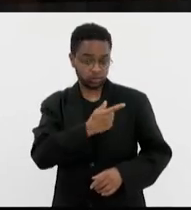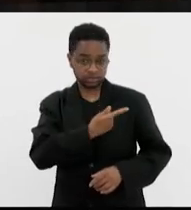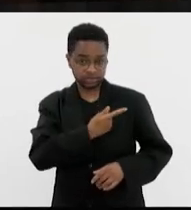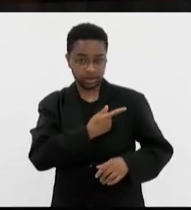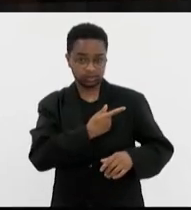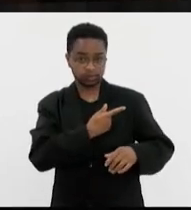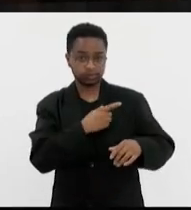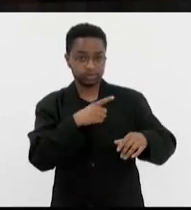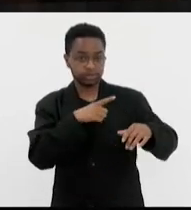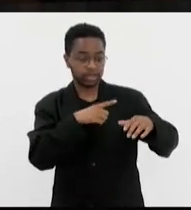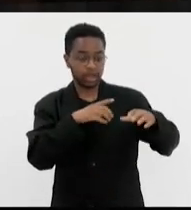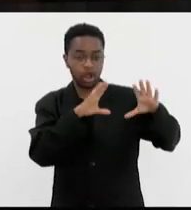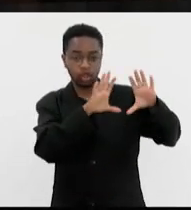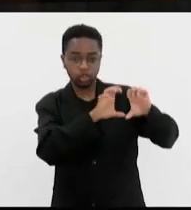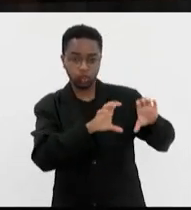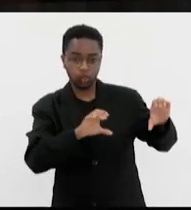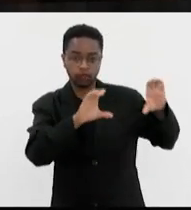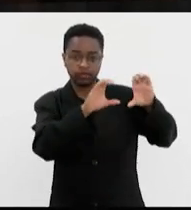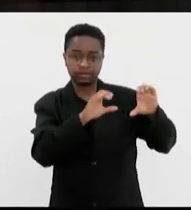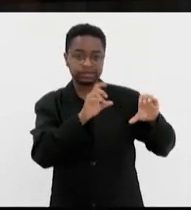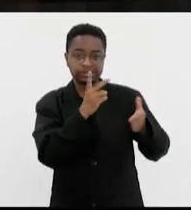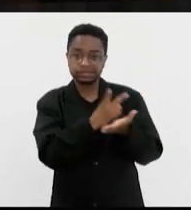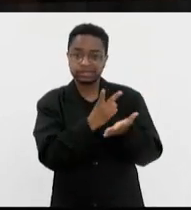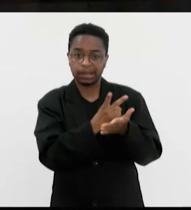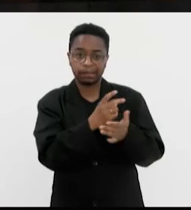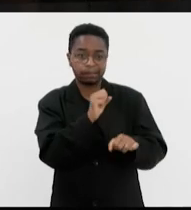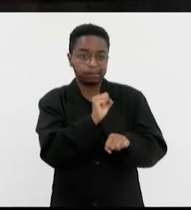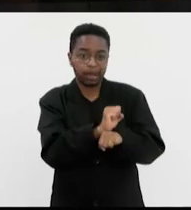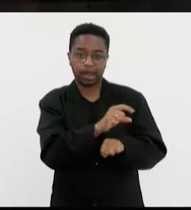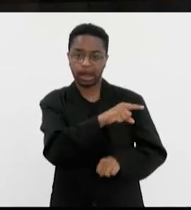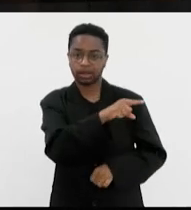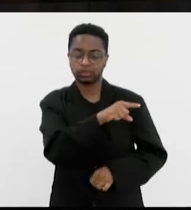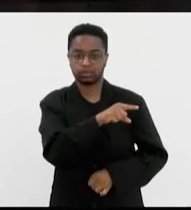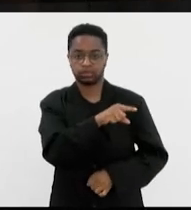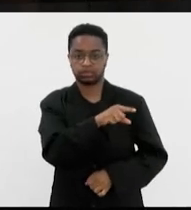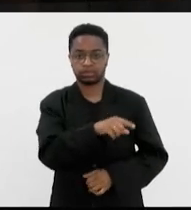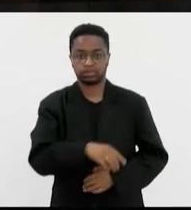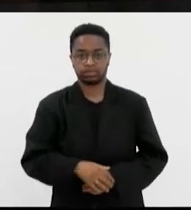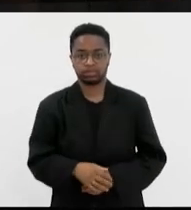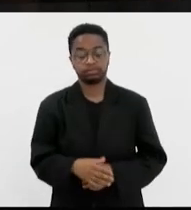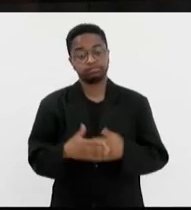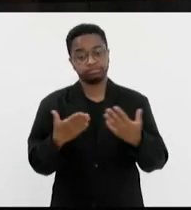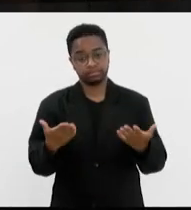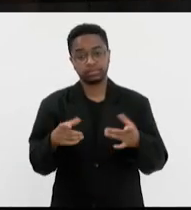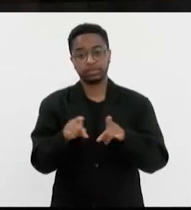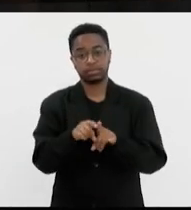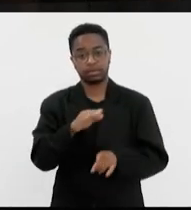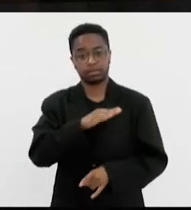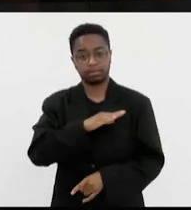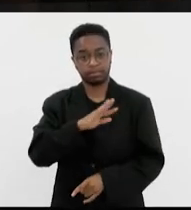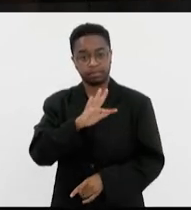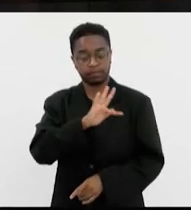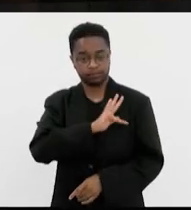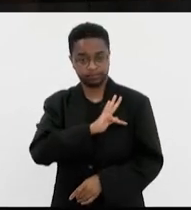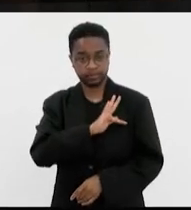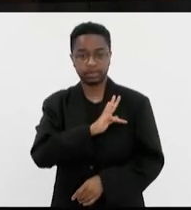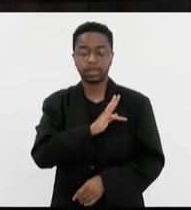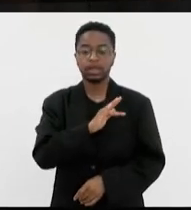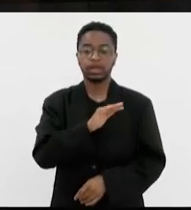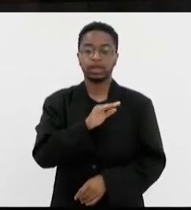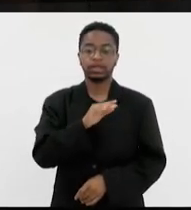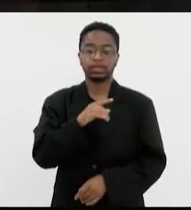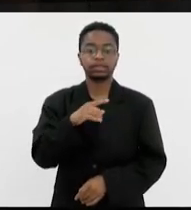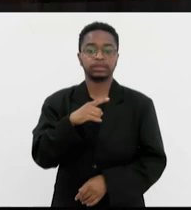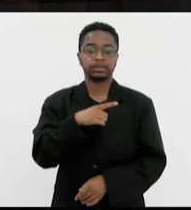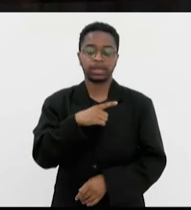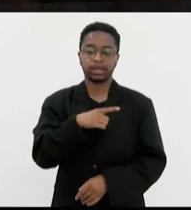ali. E os aviões têm que evitar os cúmulos Nimbus. A nossa Baixada tem sido castigada